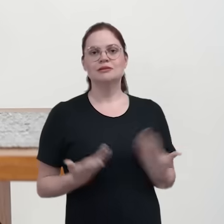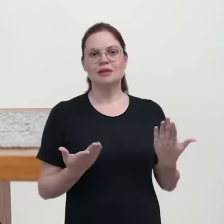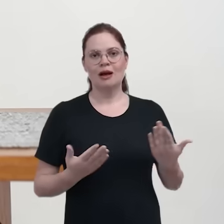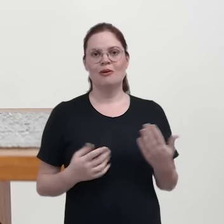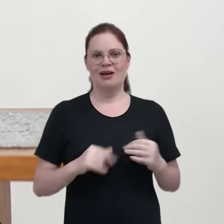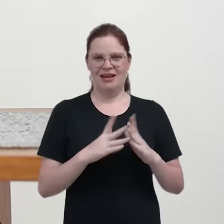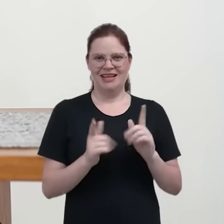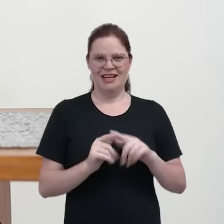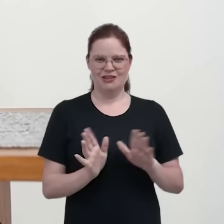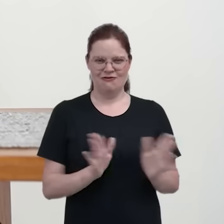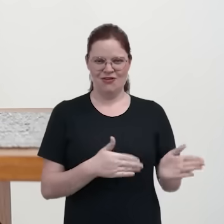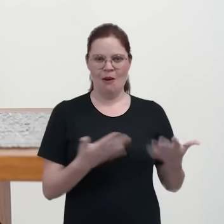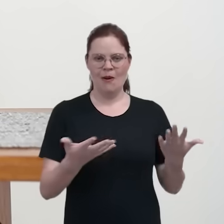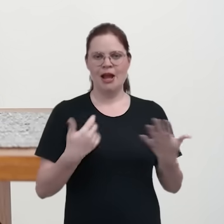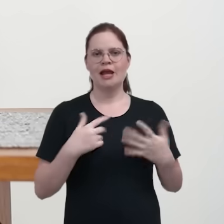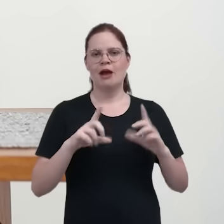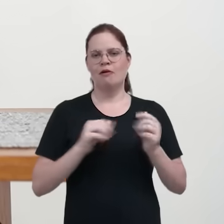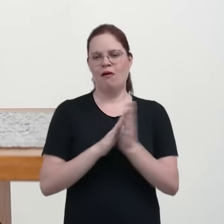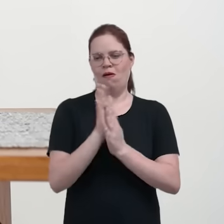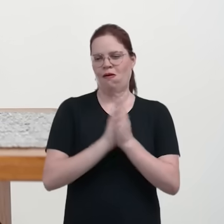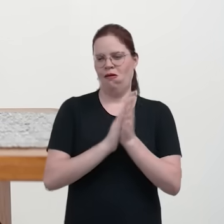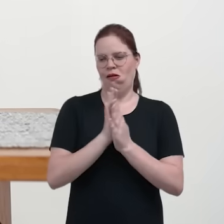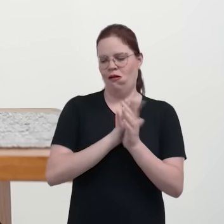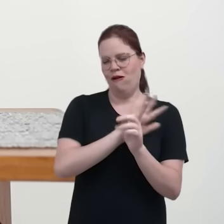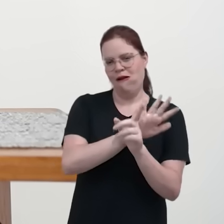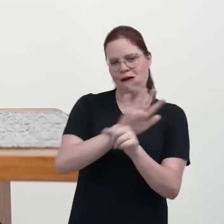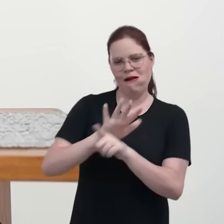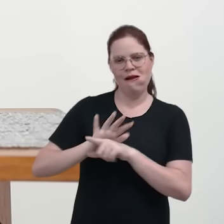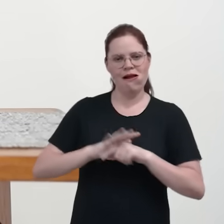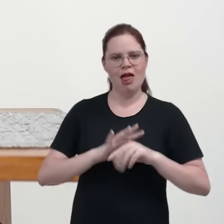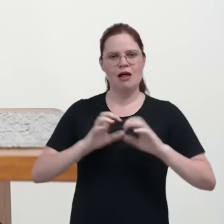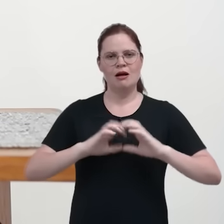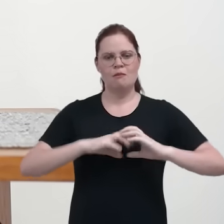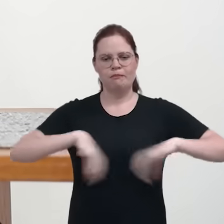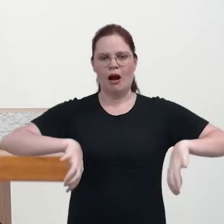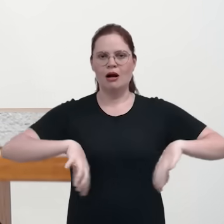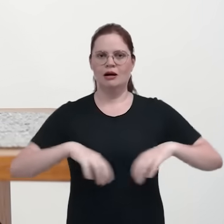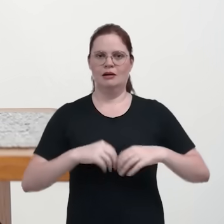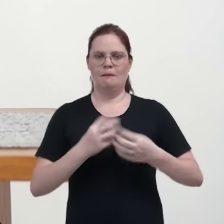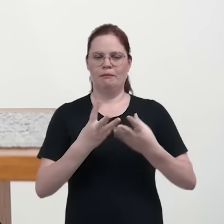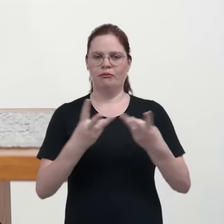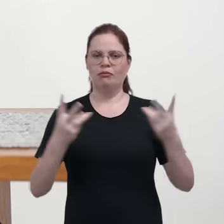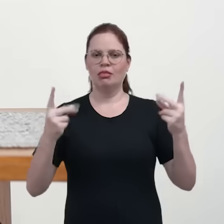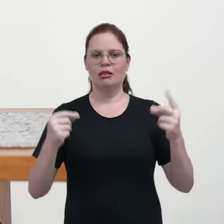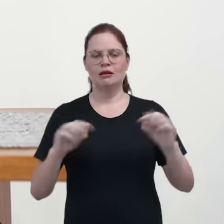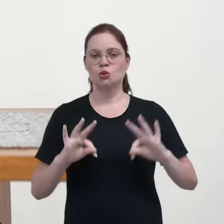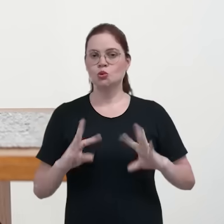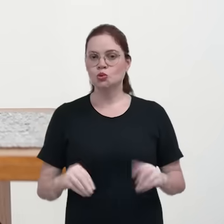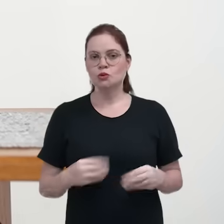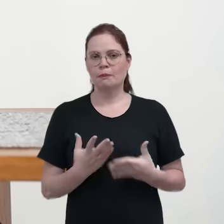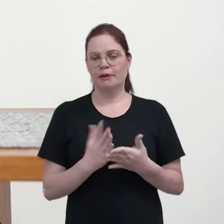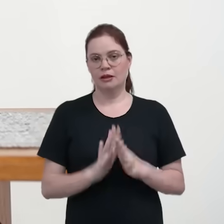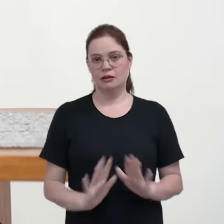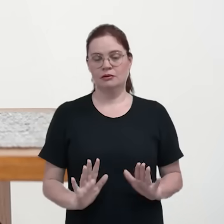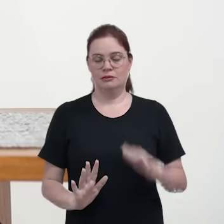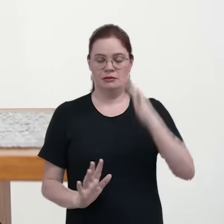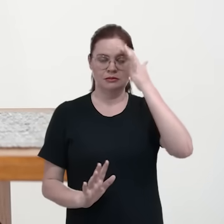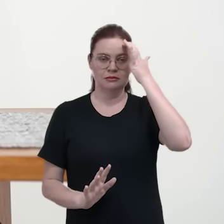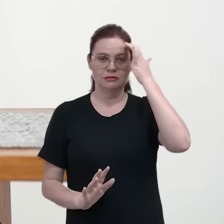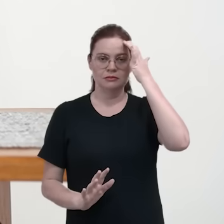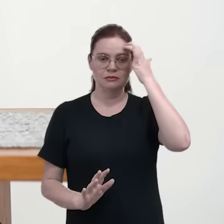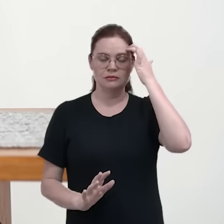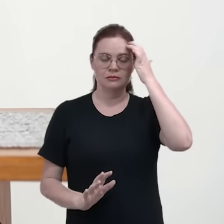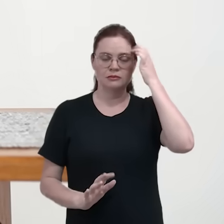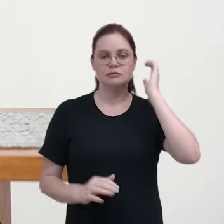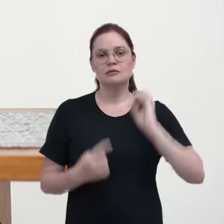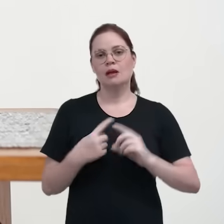quer que a obra seja dividida. Ela quer que ninguém tenha nada. Mas a igreja fiel